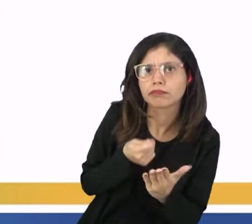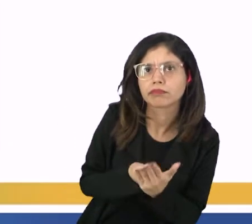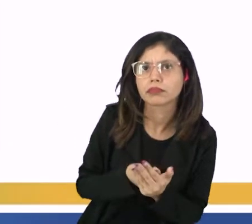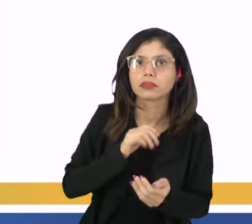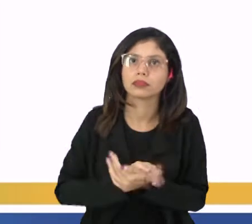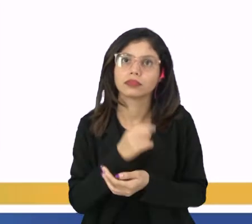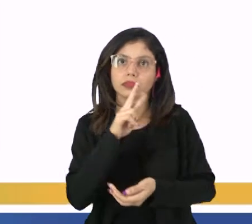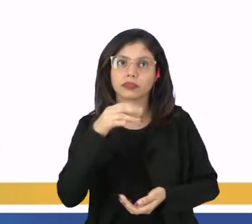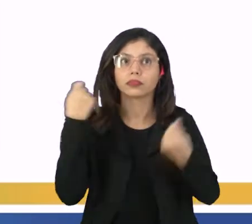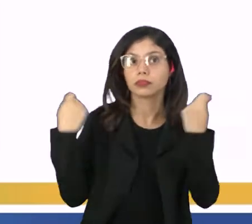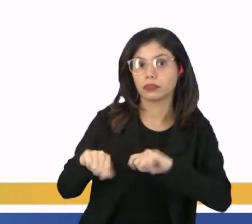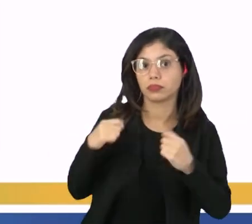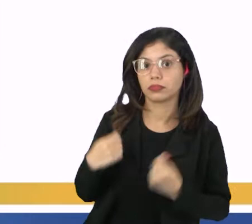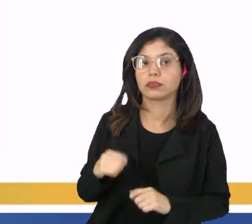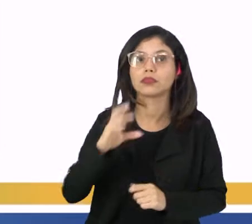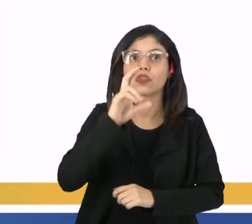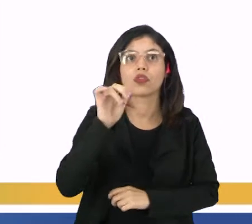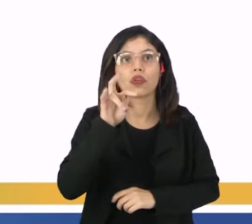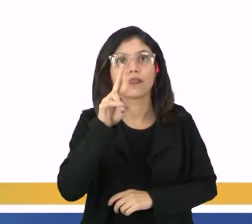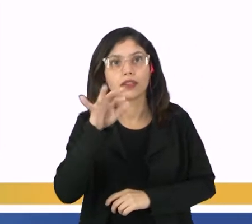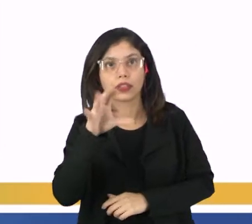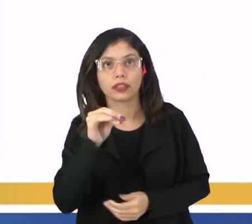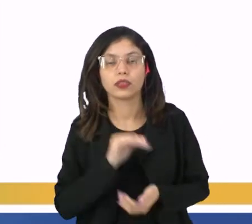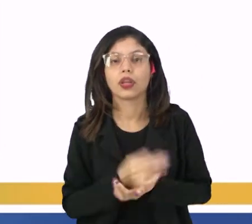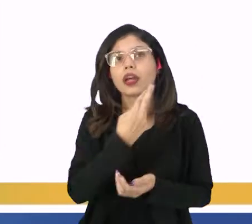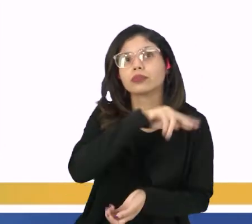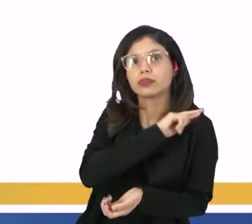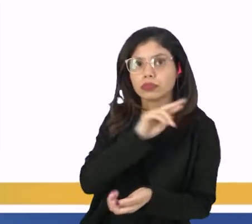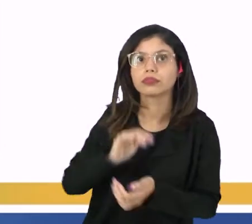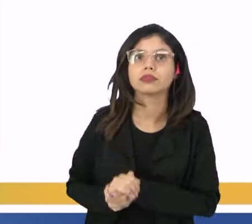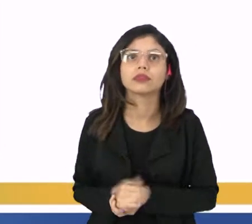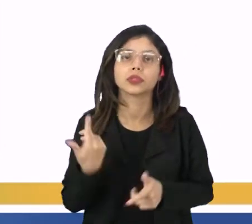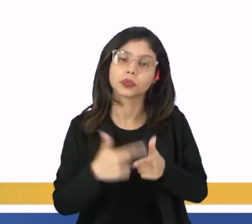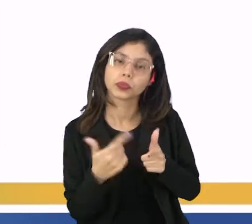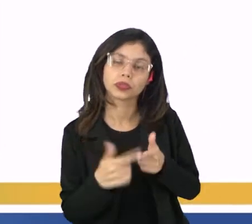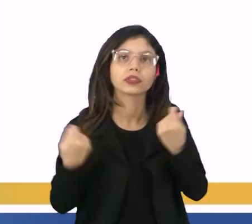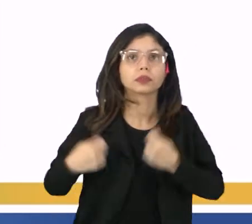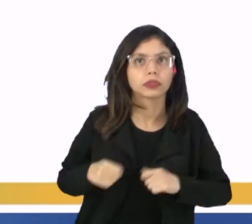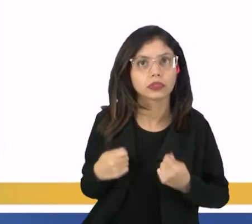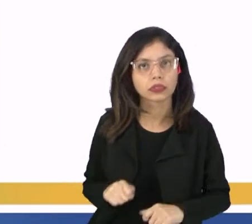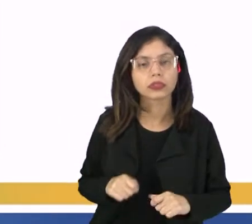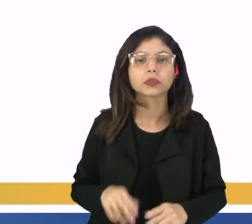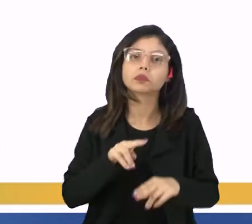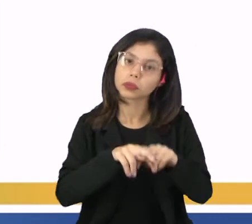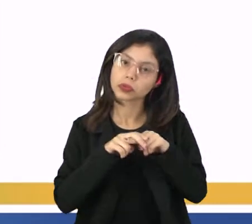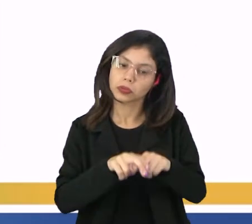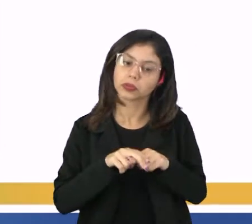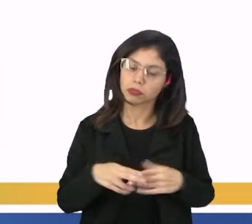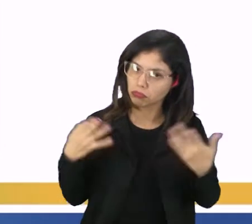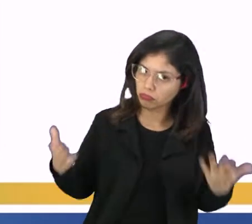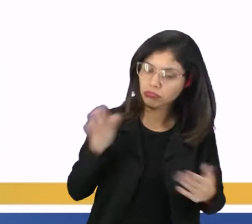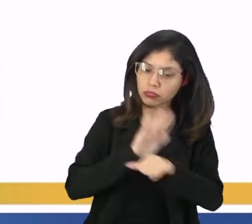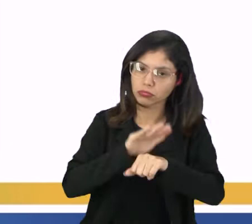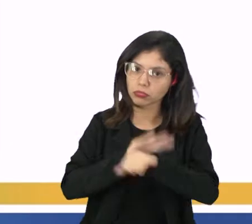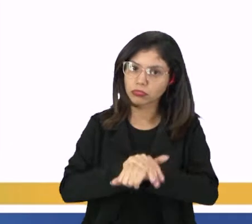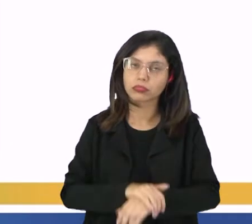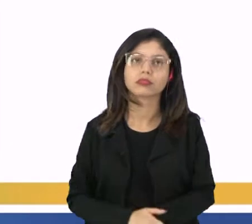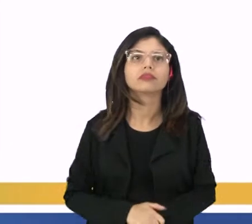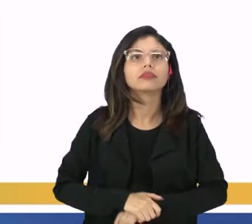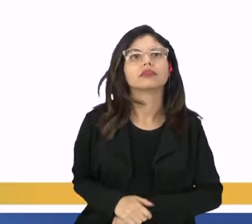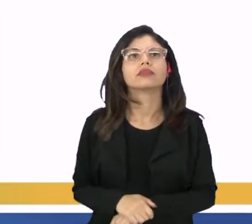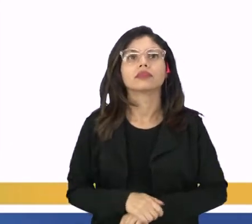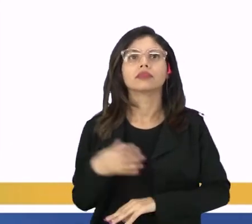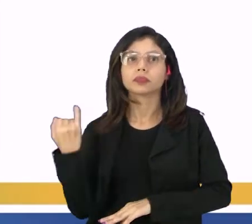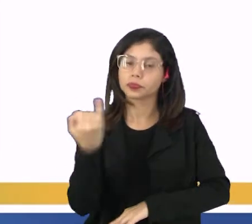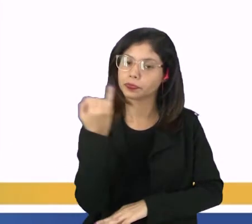e o interlocutor precisa ser convencido de que é responsável pelo problema e precisa, portanto, resolvê-lo. Os